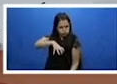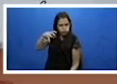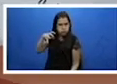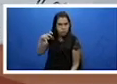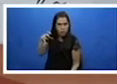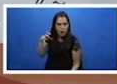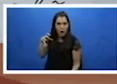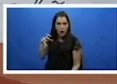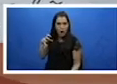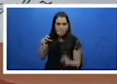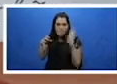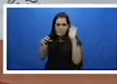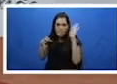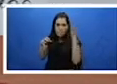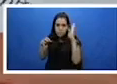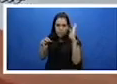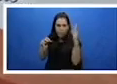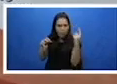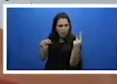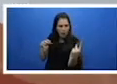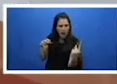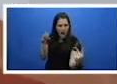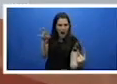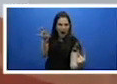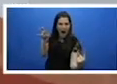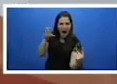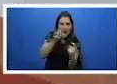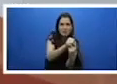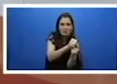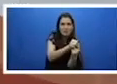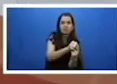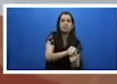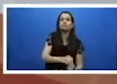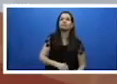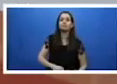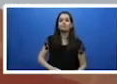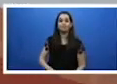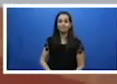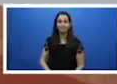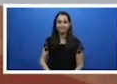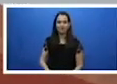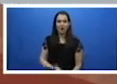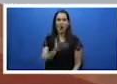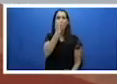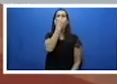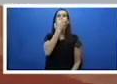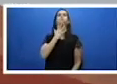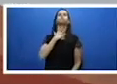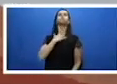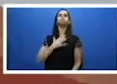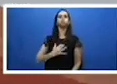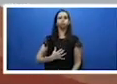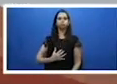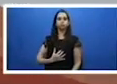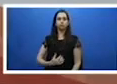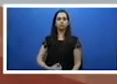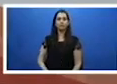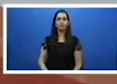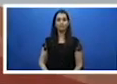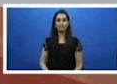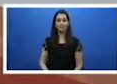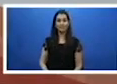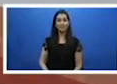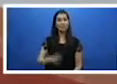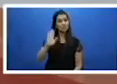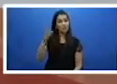devorou o burro. Então, já estamos, né? 1, 2, 3, no quarto